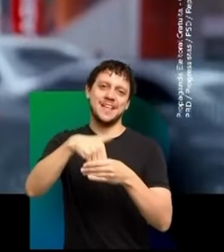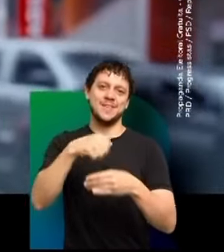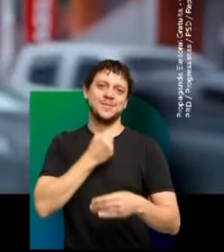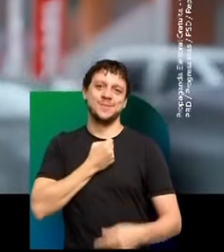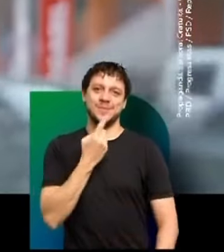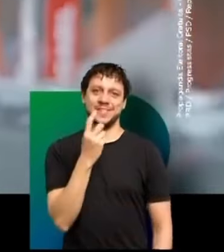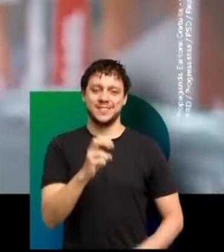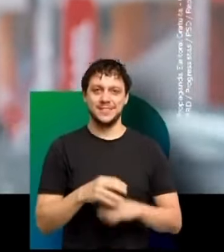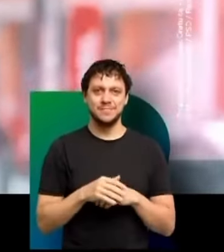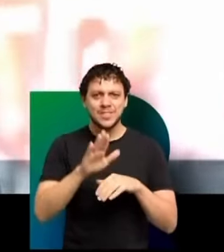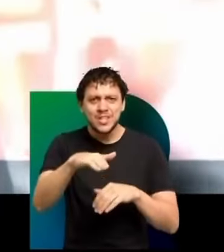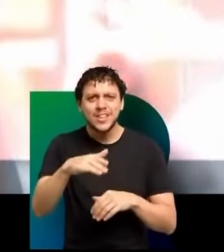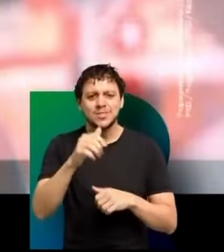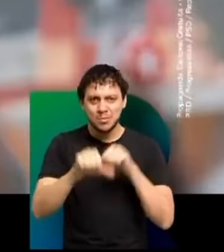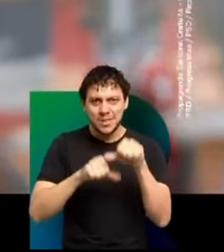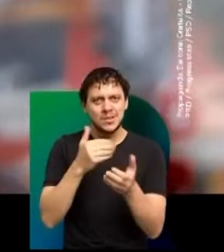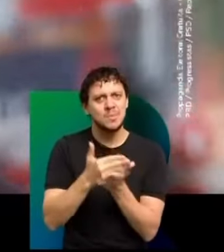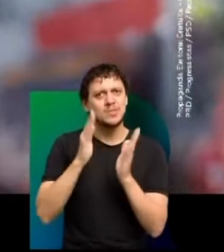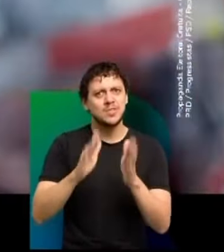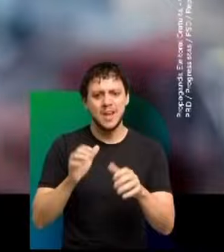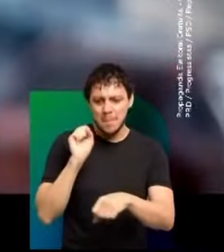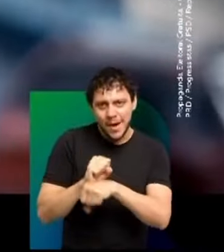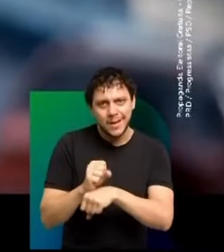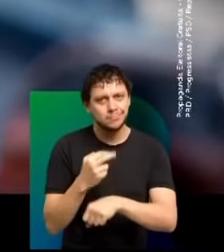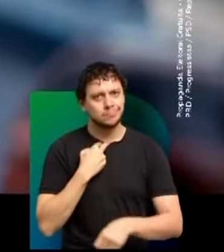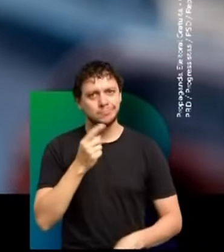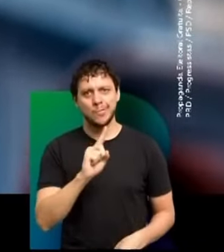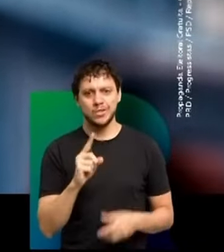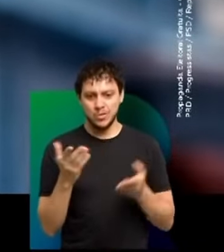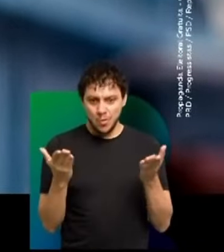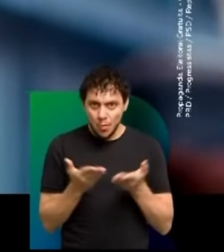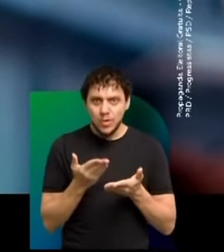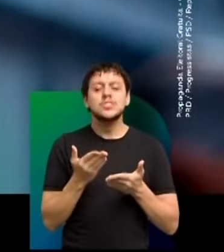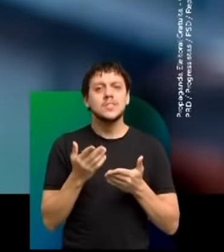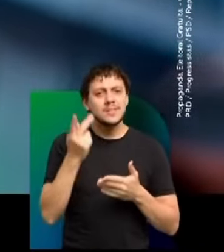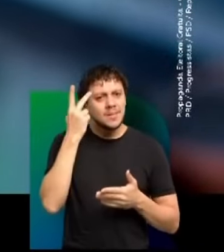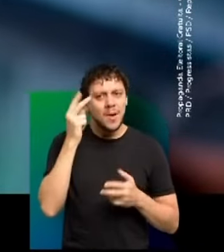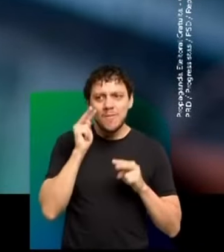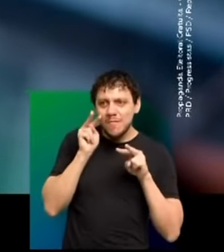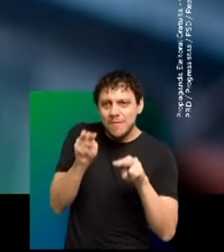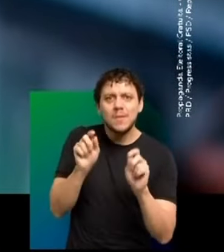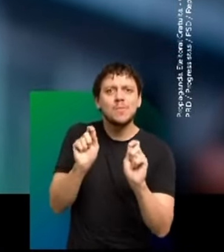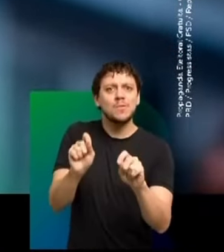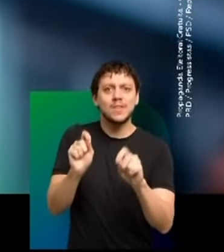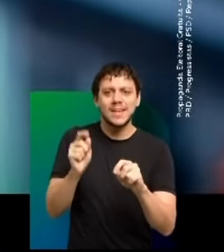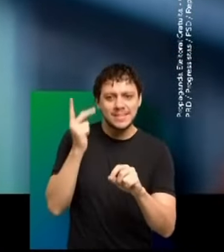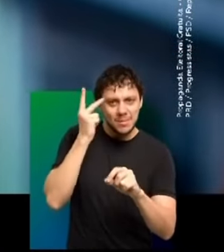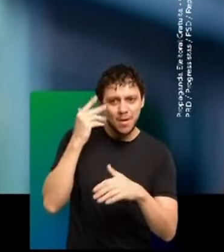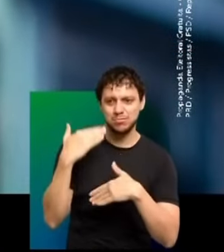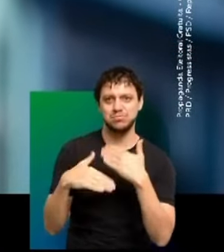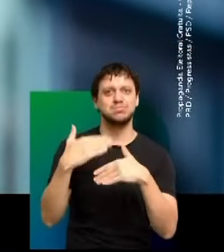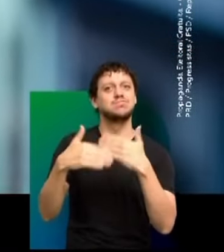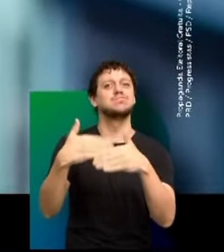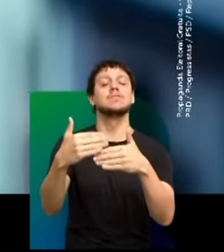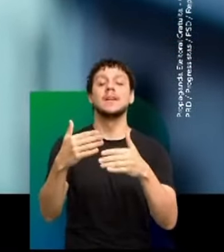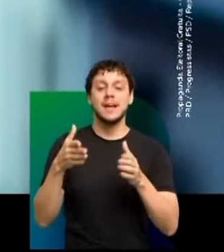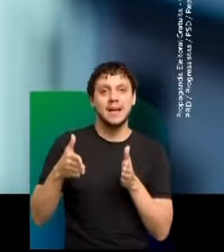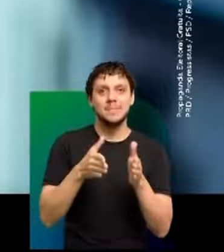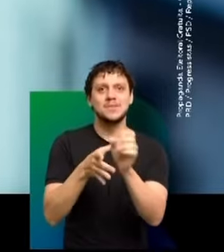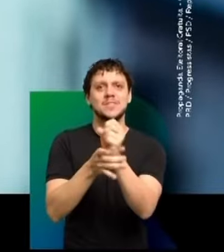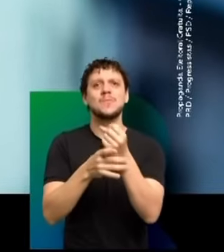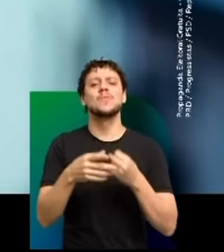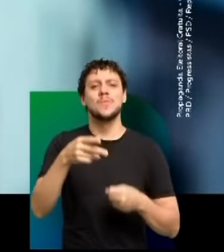você sabe, vote no 15. Gente, a mudança já começou. Ela não pode parar. Hoje dá pra ver que São Paulo está seguindo